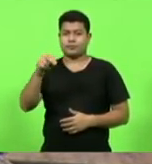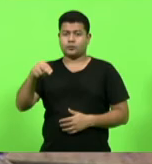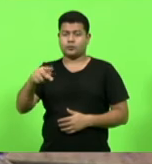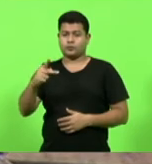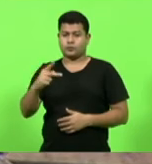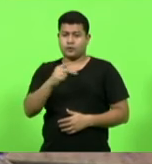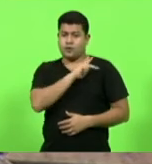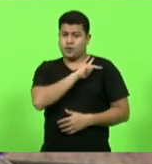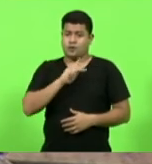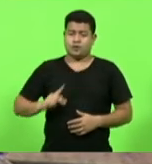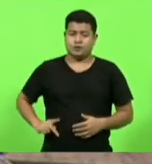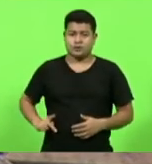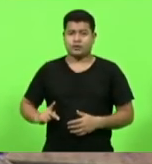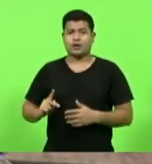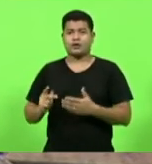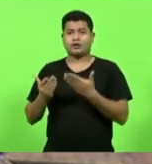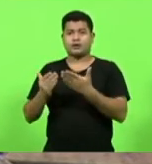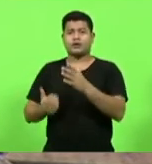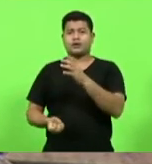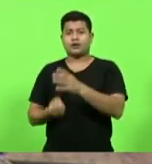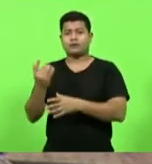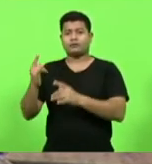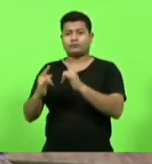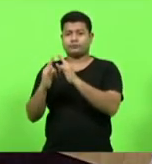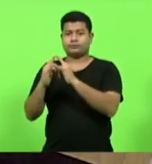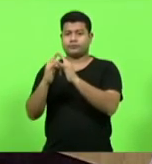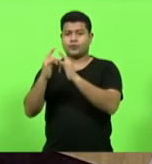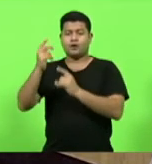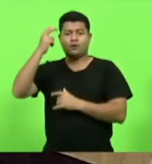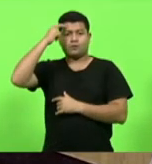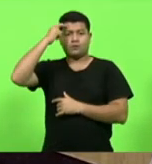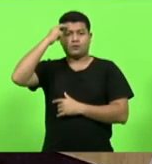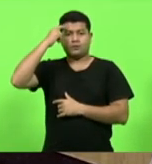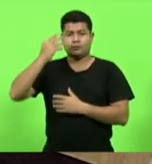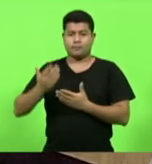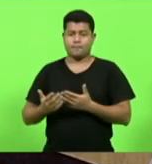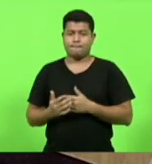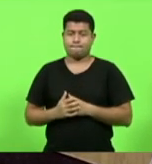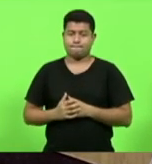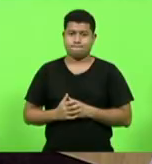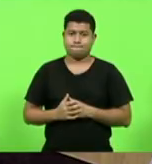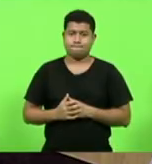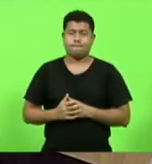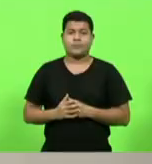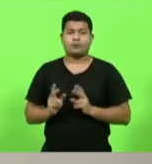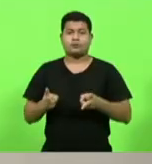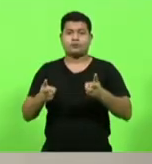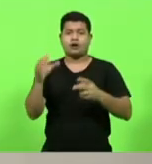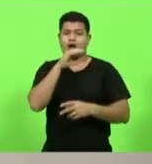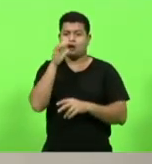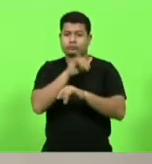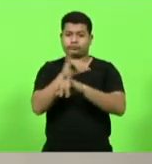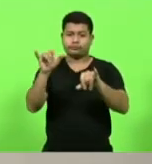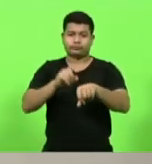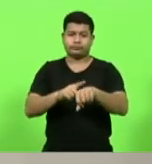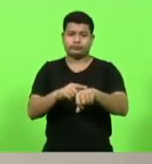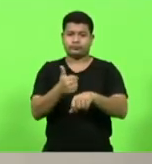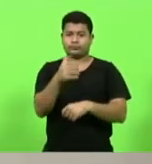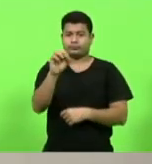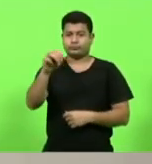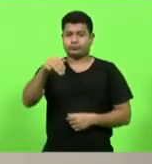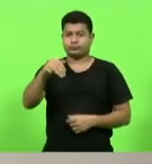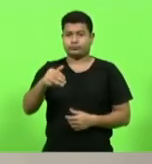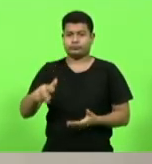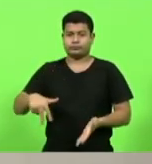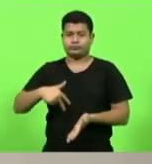Fundação Cultural de Guaramirim. Obrigado pelo espaço, presidente. Ainda em breve, as comunicações pelo tempo de até 10 minutos. Fará uso da palavra o deputado